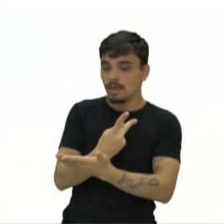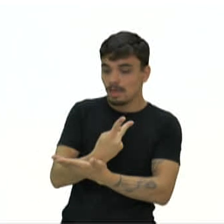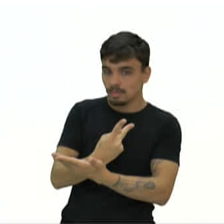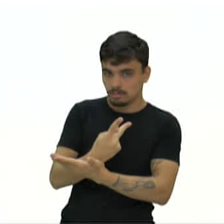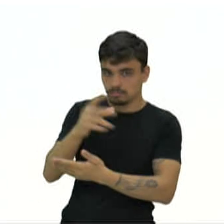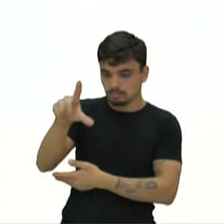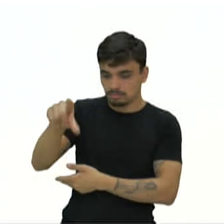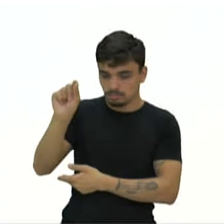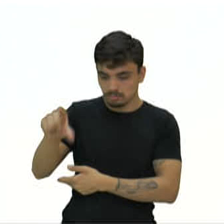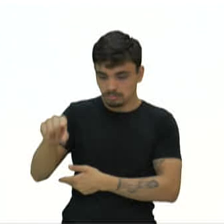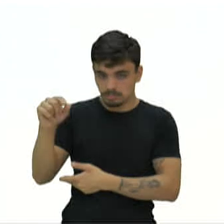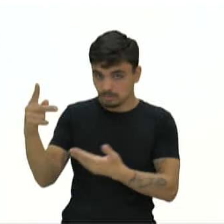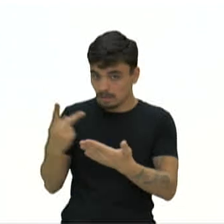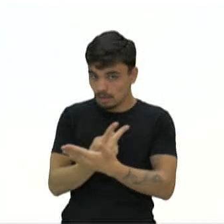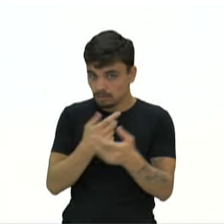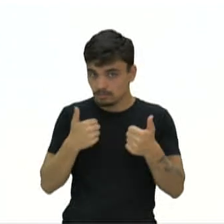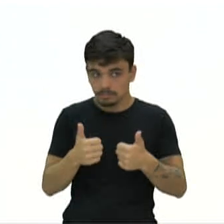Vamos lá.